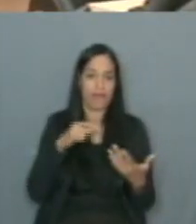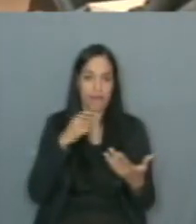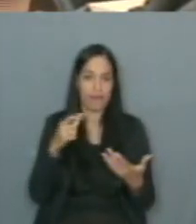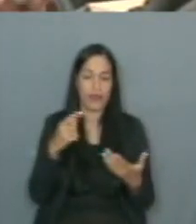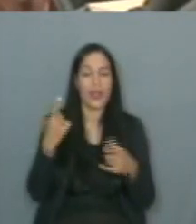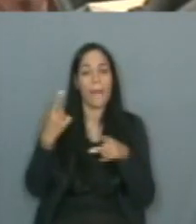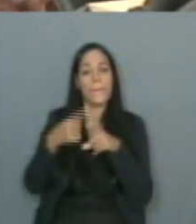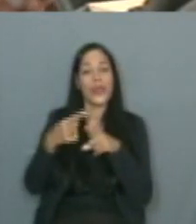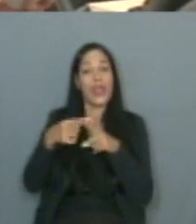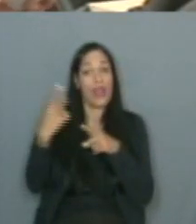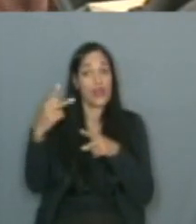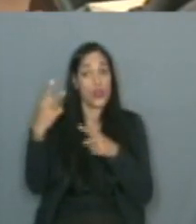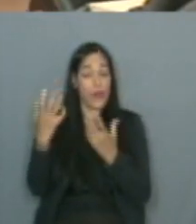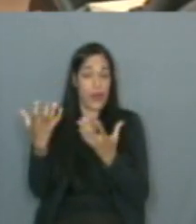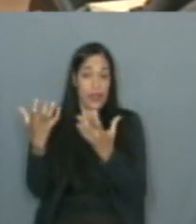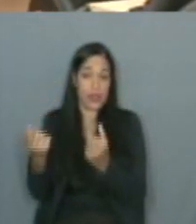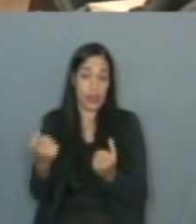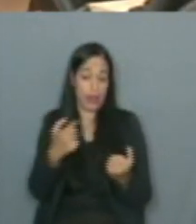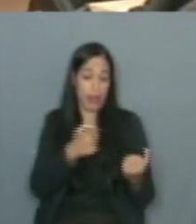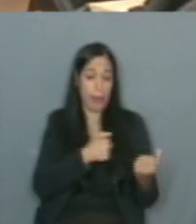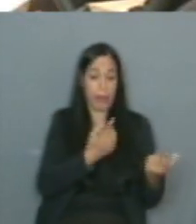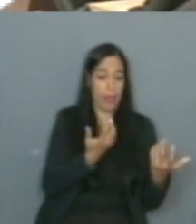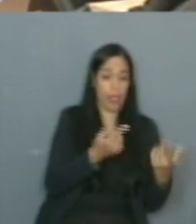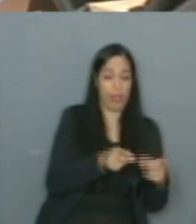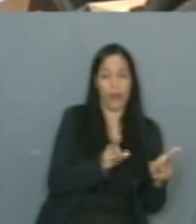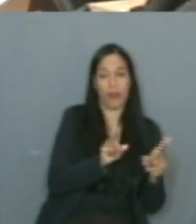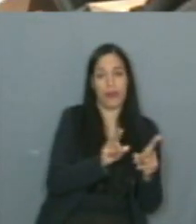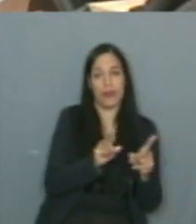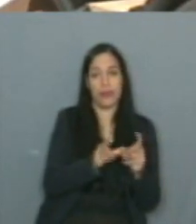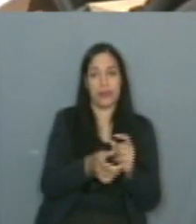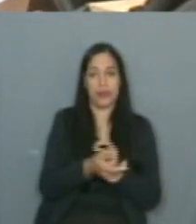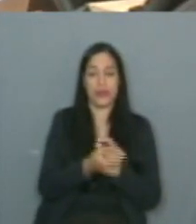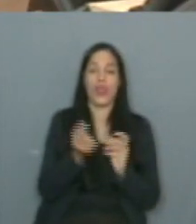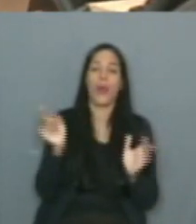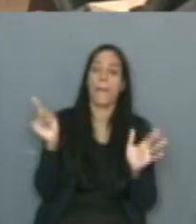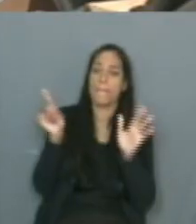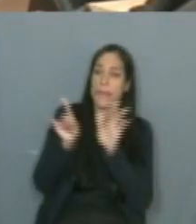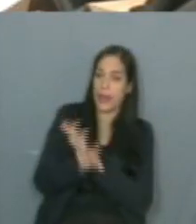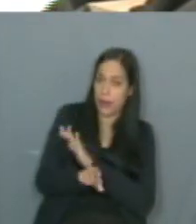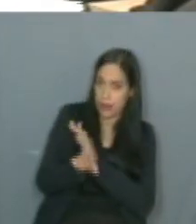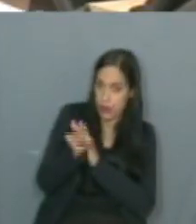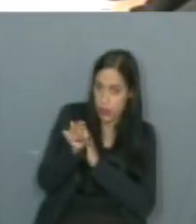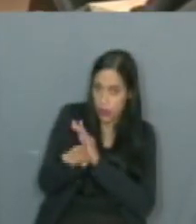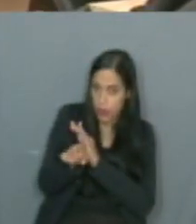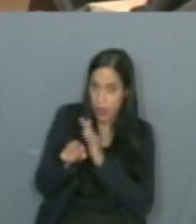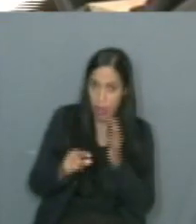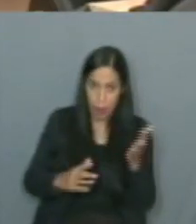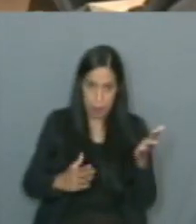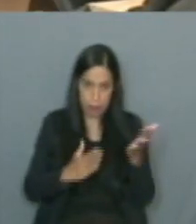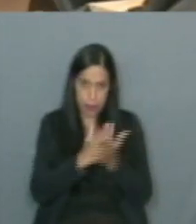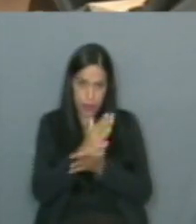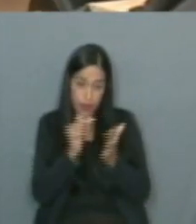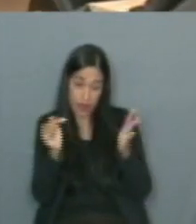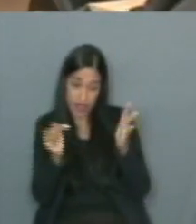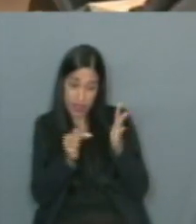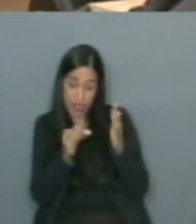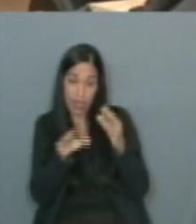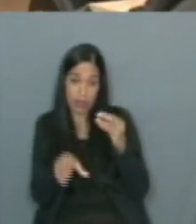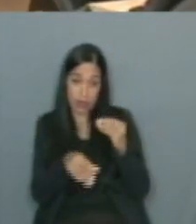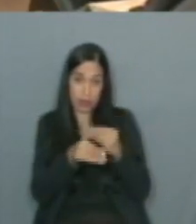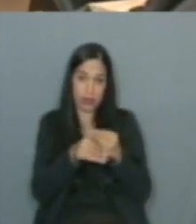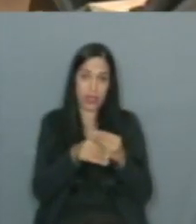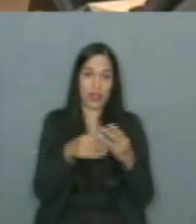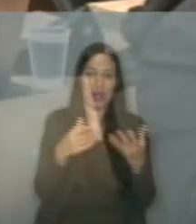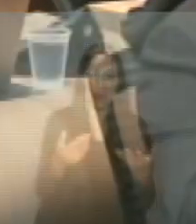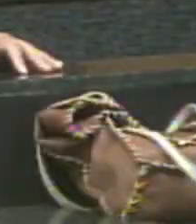sua emenda foi aprovada e a minha foi rejeitada? E aí eu pergunto, a senhora aprovaria essa emenda, vereadora?